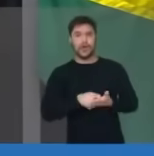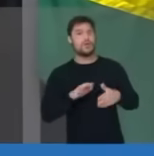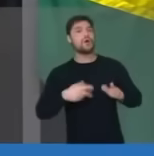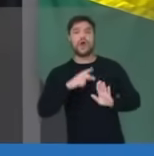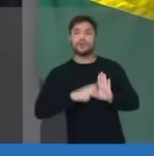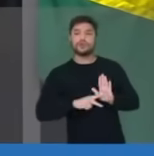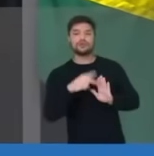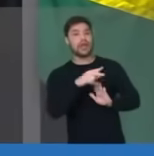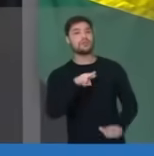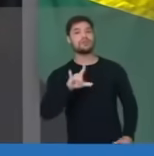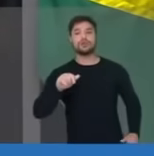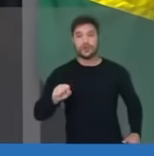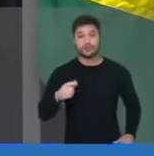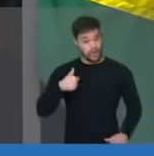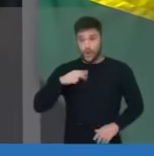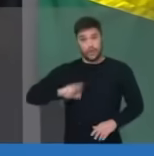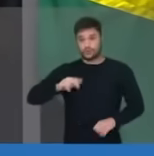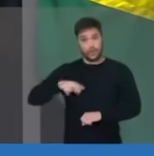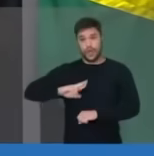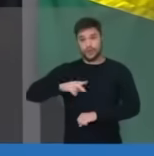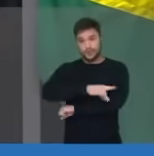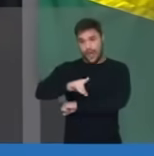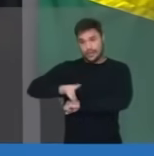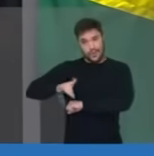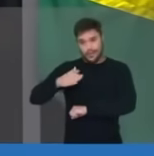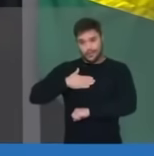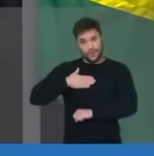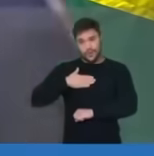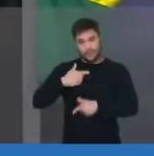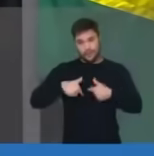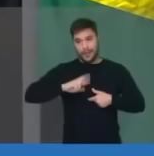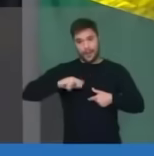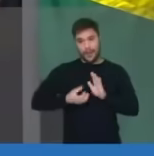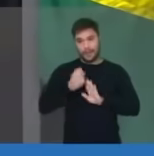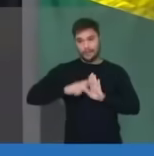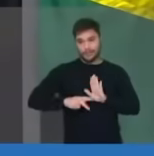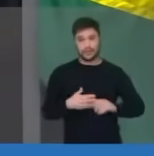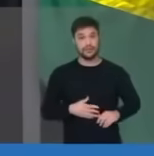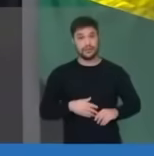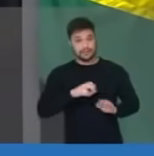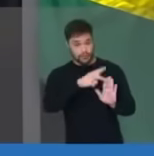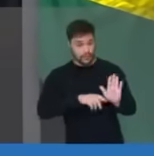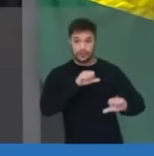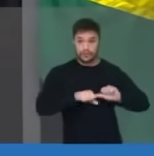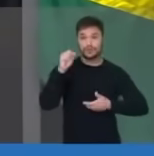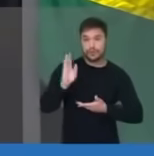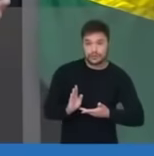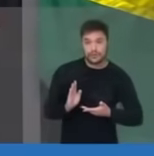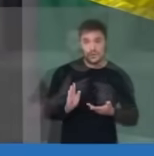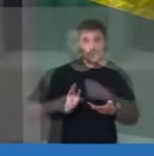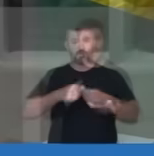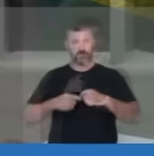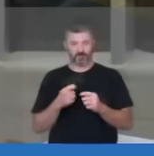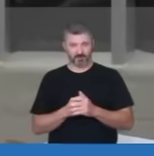do Nicolas? Primeiro que eu não sou arquiteto, eu não vivo de projeto. E segundo, se projeto de fato, projeto por projeto, mudasse esse país, o Brasil era Dubai,